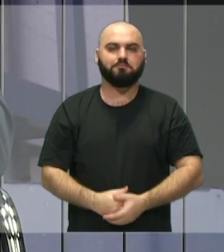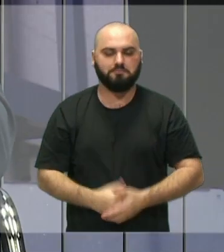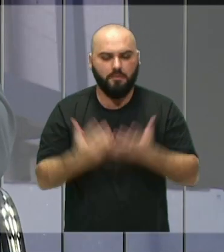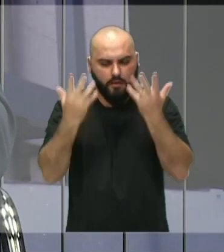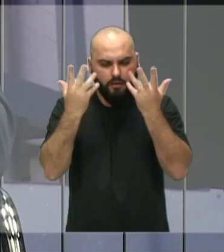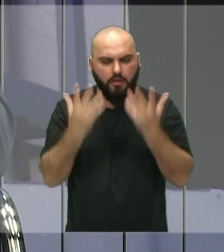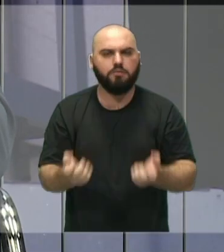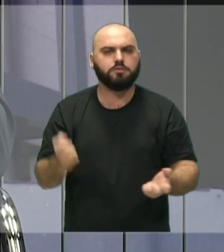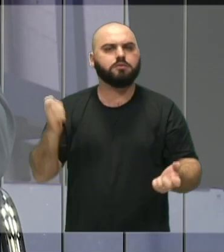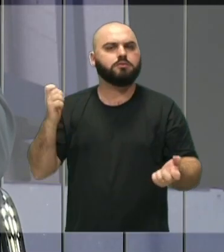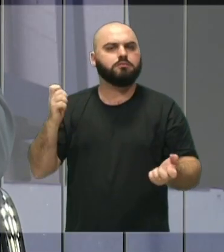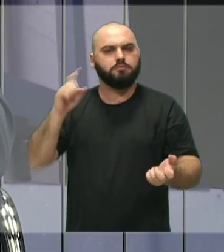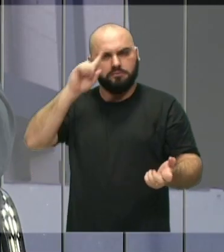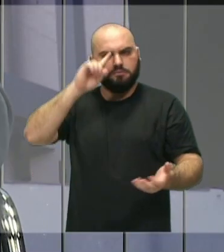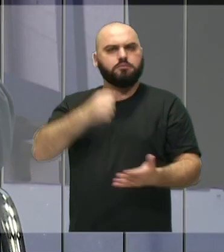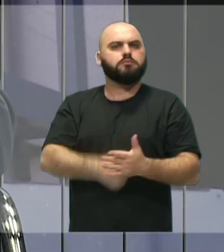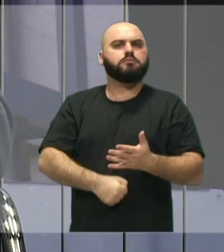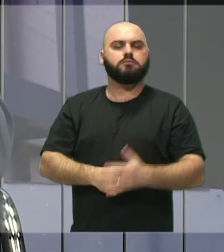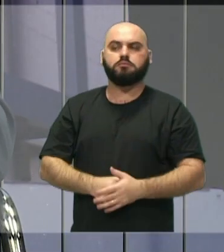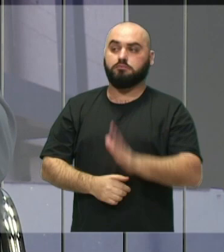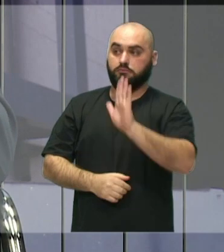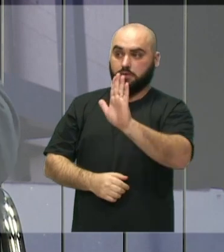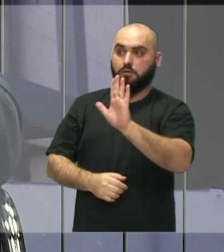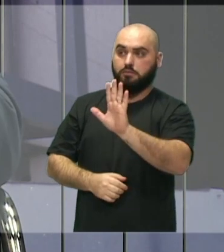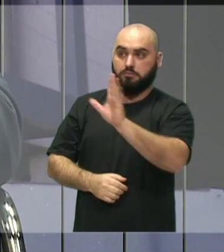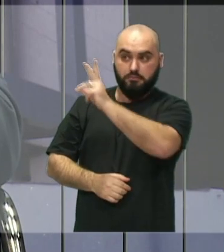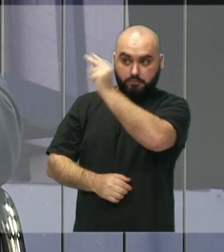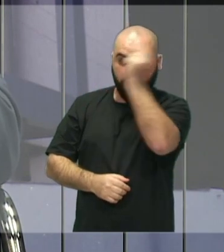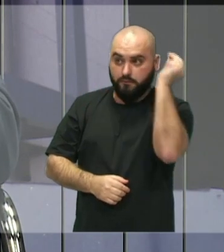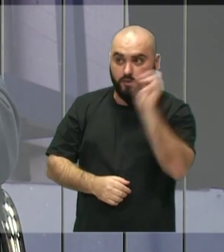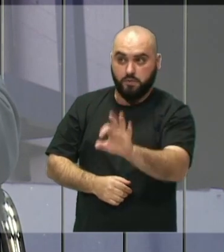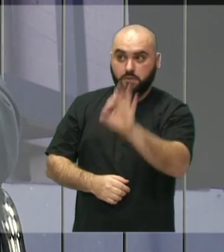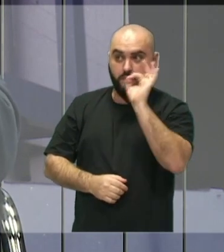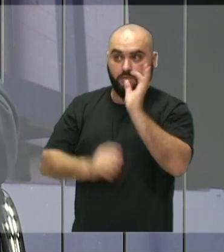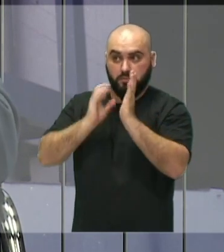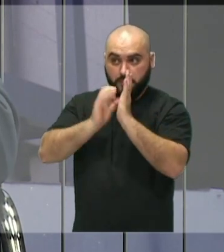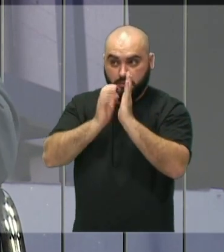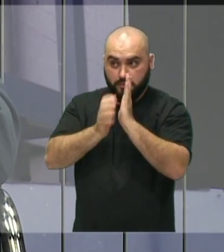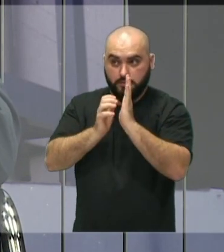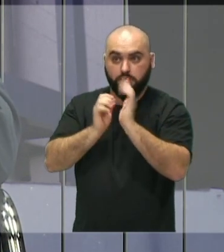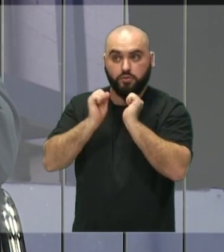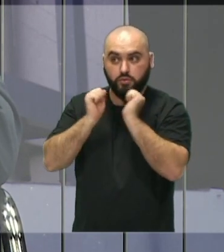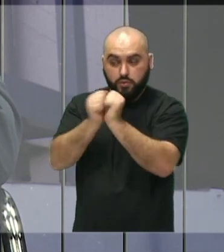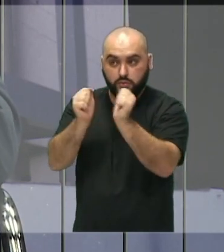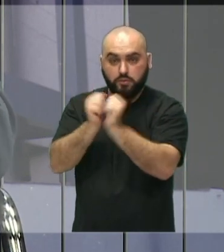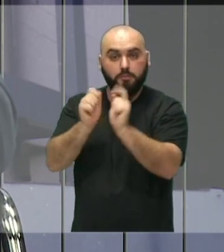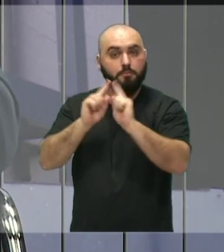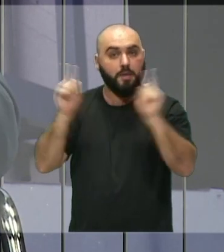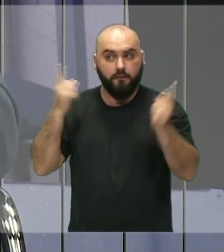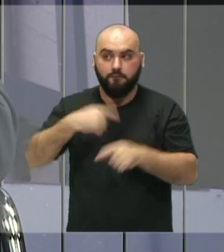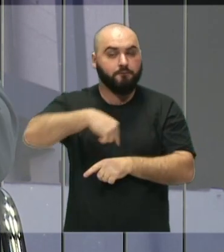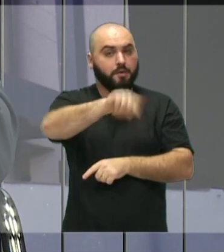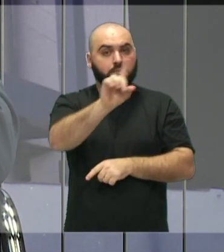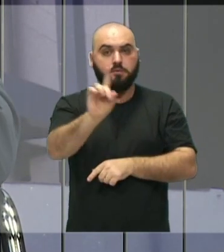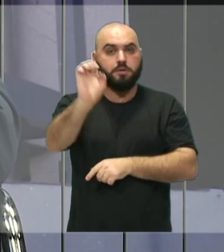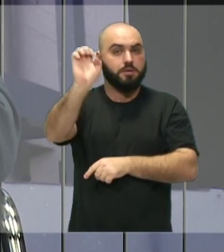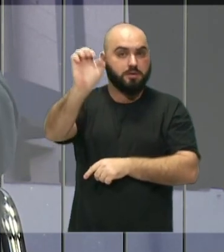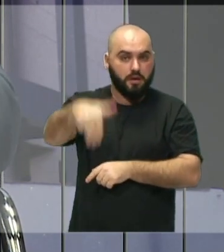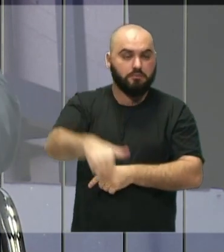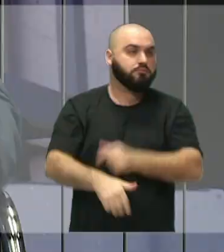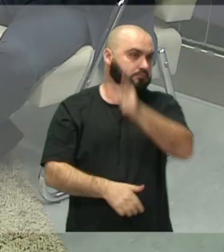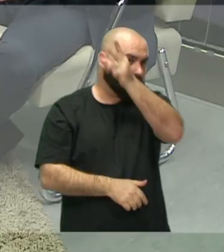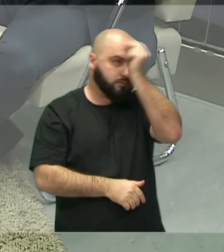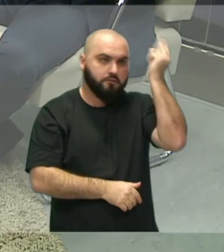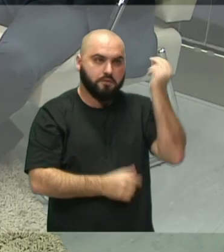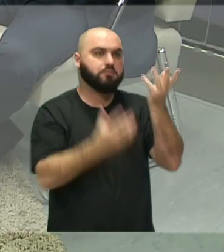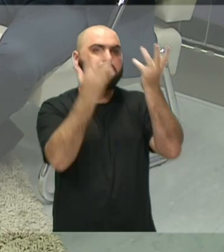DEM, levei isso até o prefeito, escolhi o partido, estamos junto com o governo, mas a gente vai sair então junto com o DEM. Prontamente ele aceitou, porque